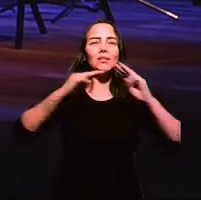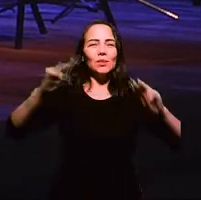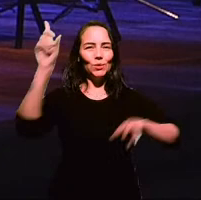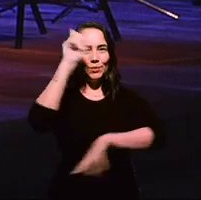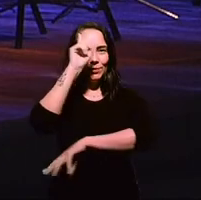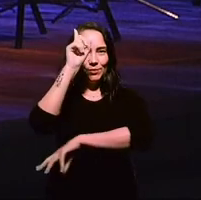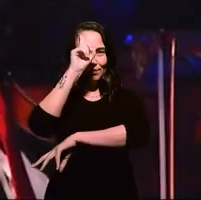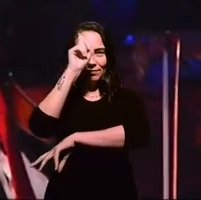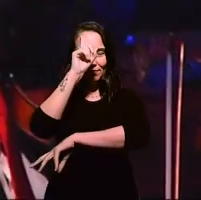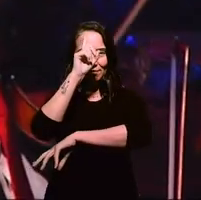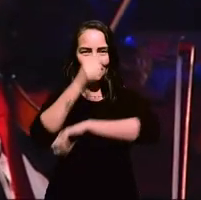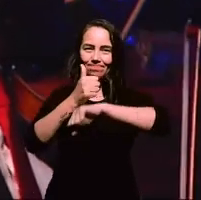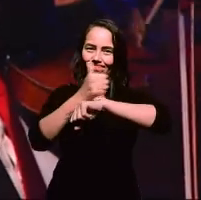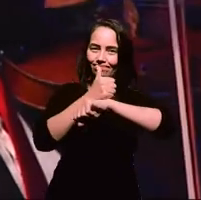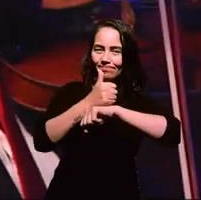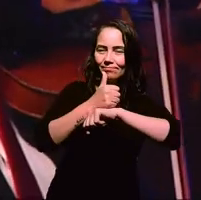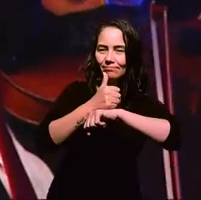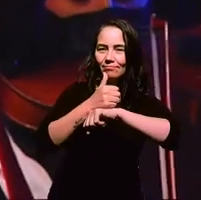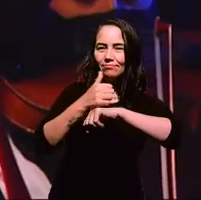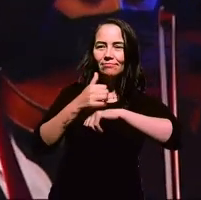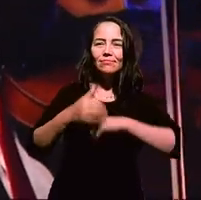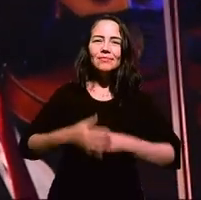cotidiana.